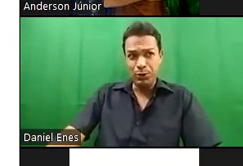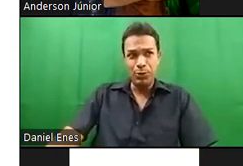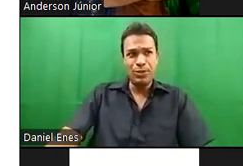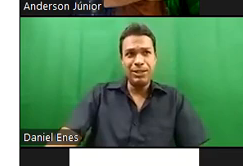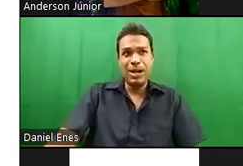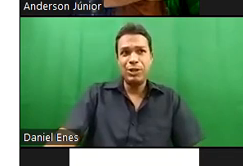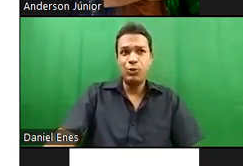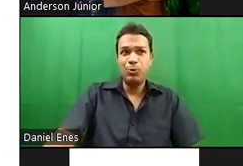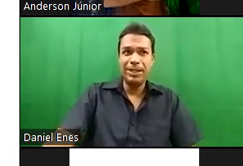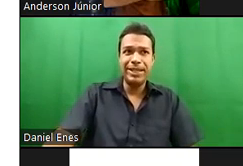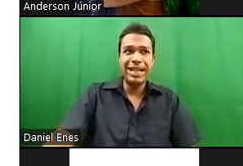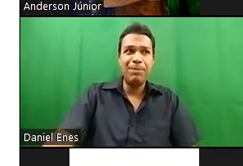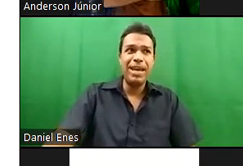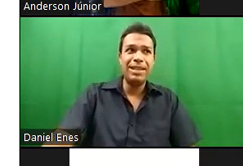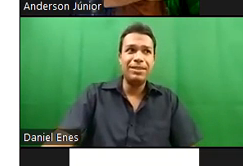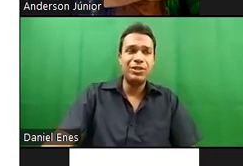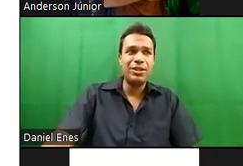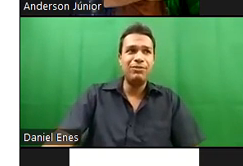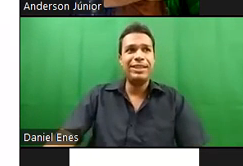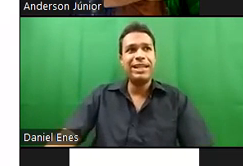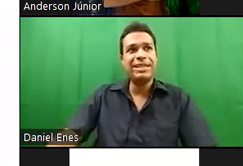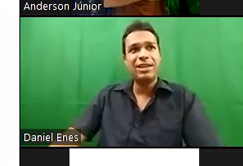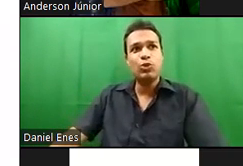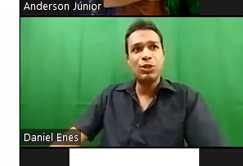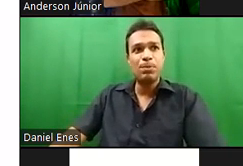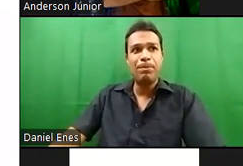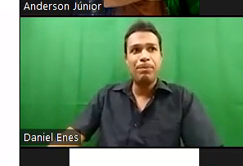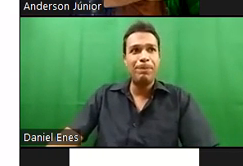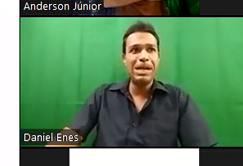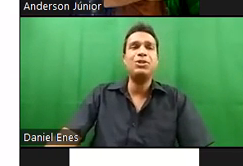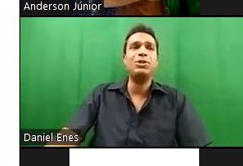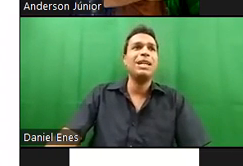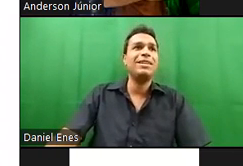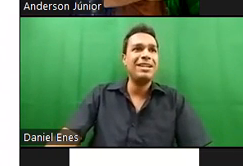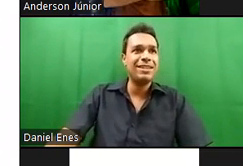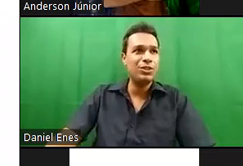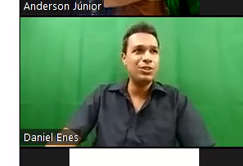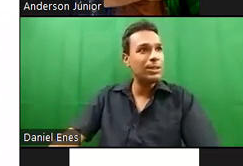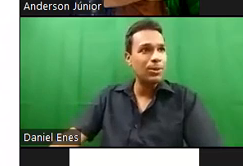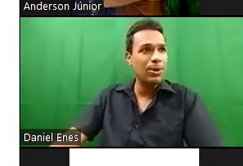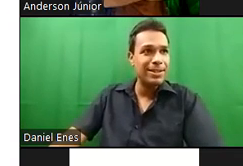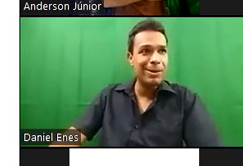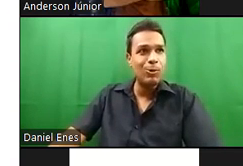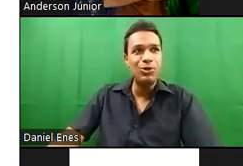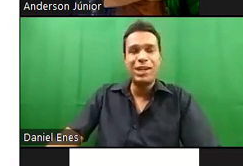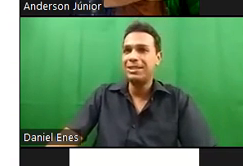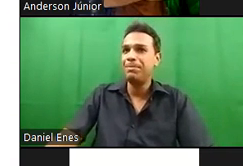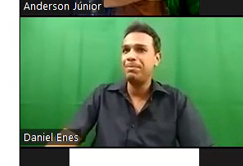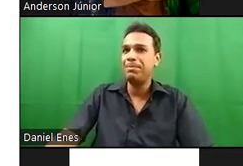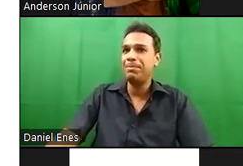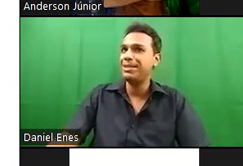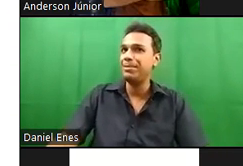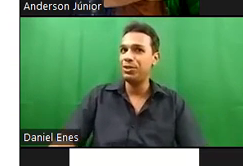estuda os sons da linguagem humana e cabe a ela descrever e analisar suas particularidades articulatórias, acústicas